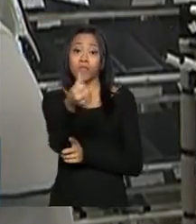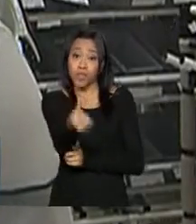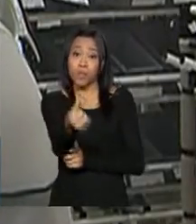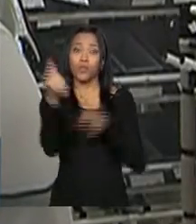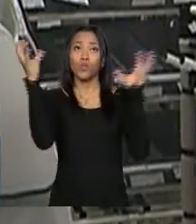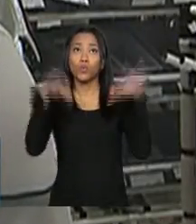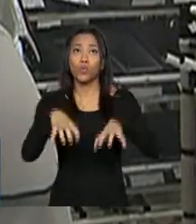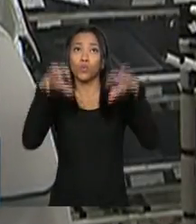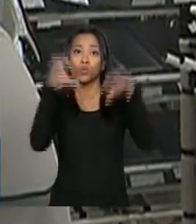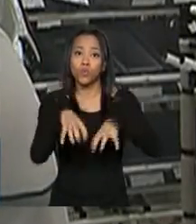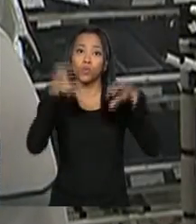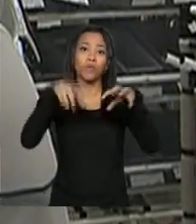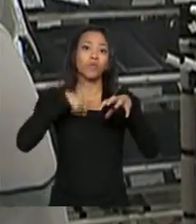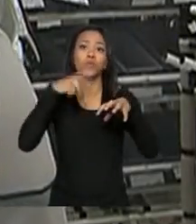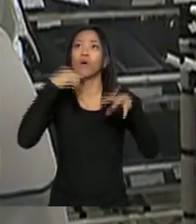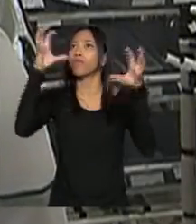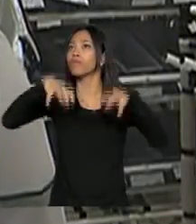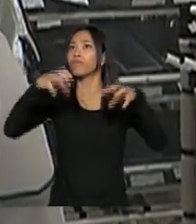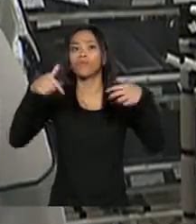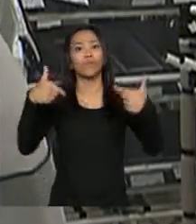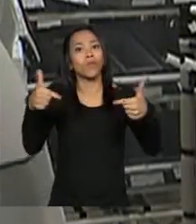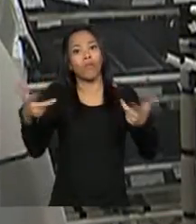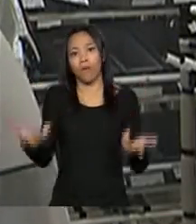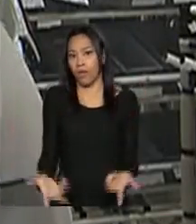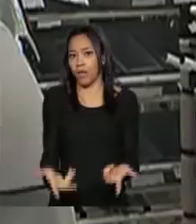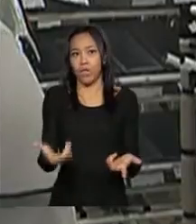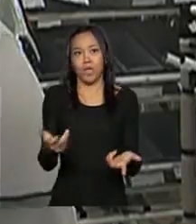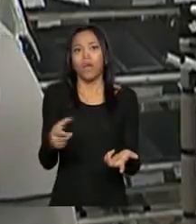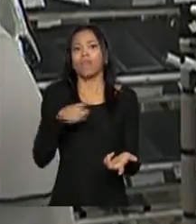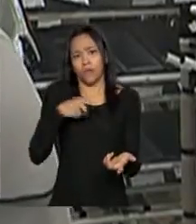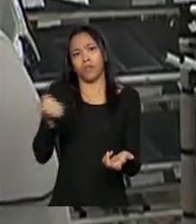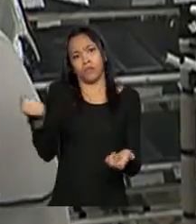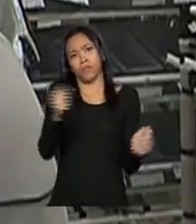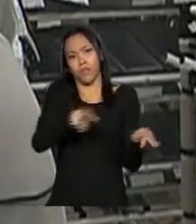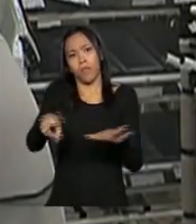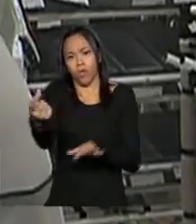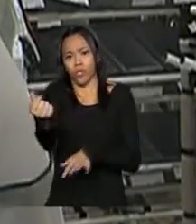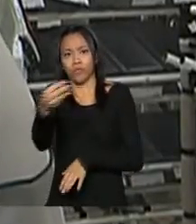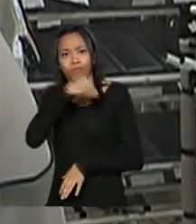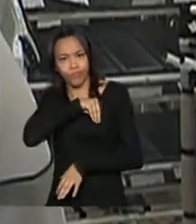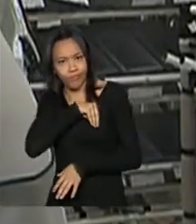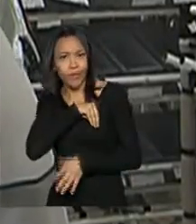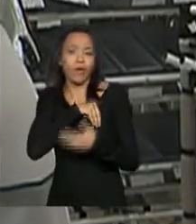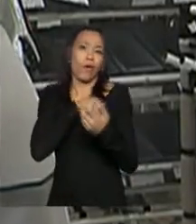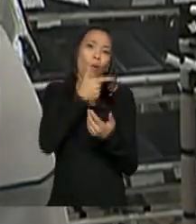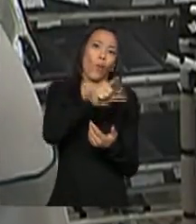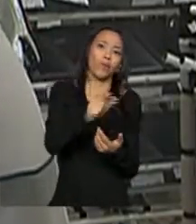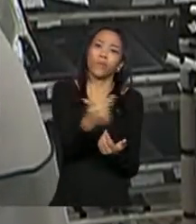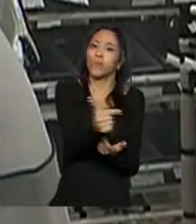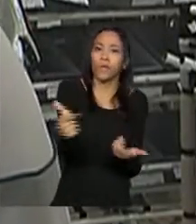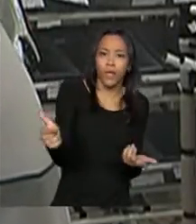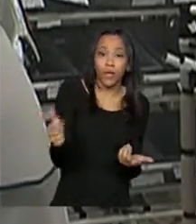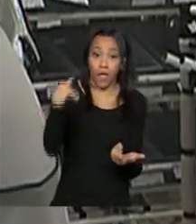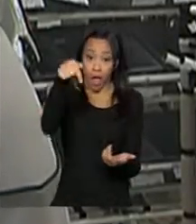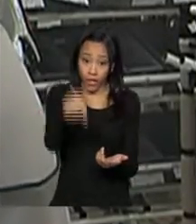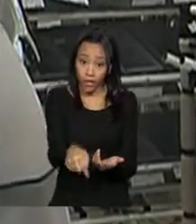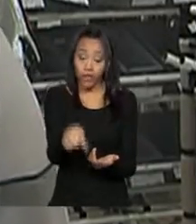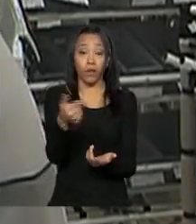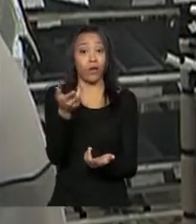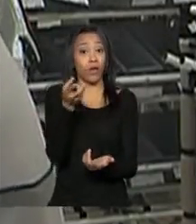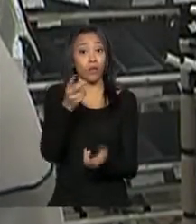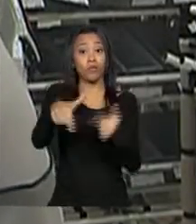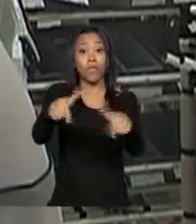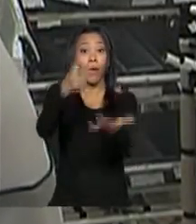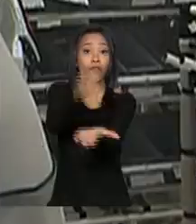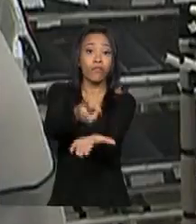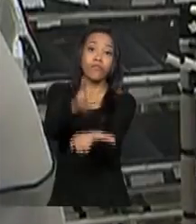chuva. Quando chove, a gente não trabalha, tem semana que ganha, tem semana que ganha. E aqui já é um trabalho, você sabe que é fixo.